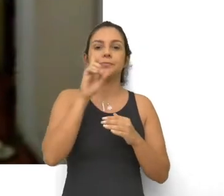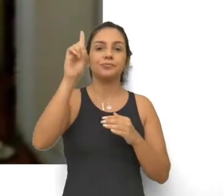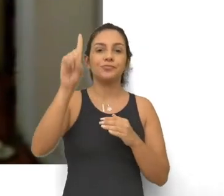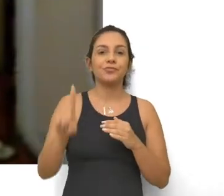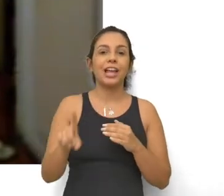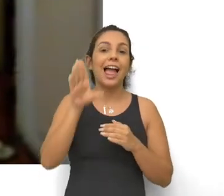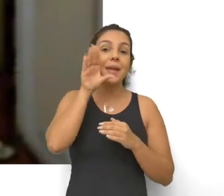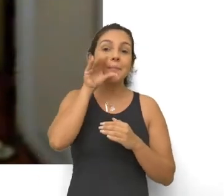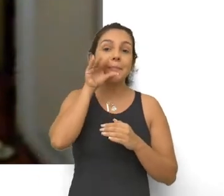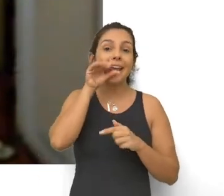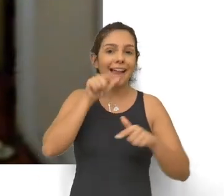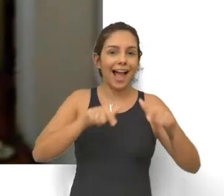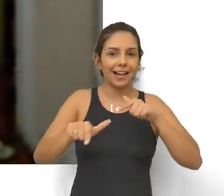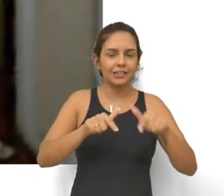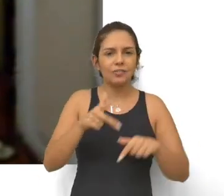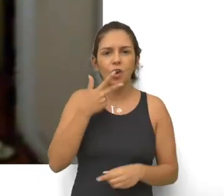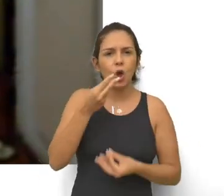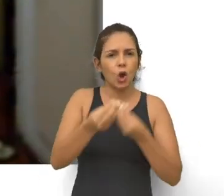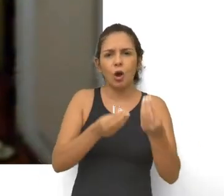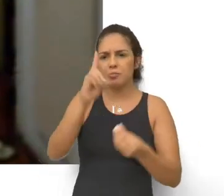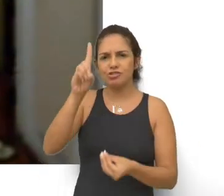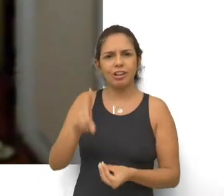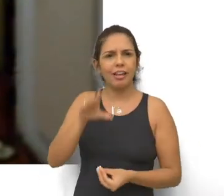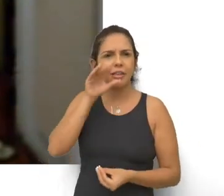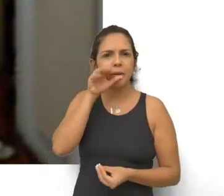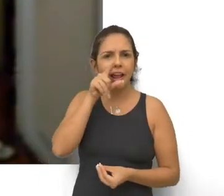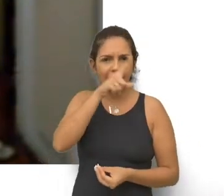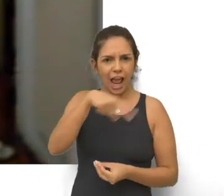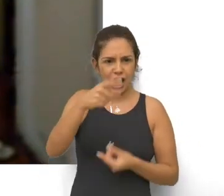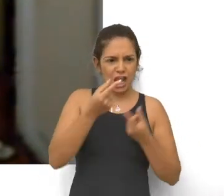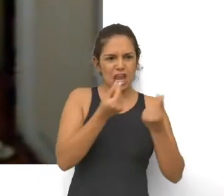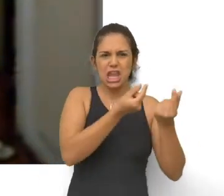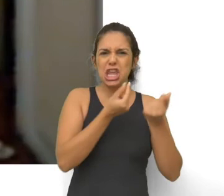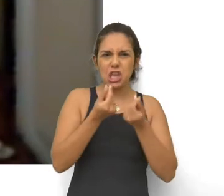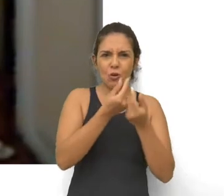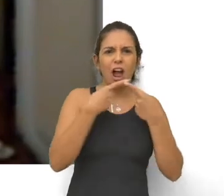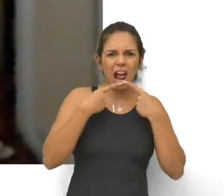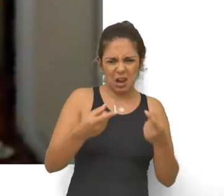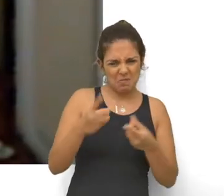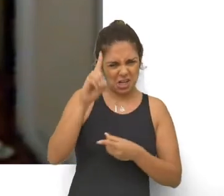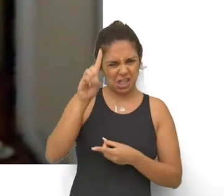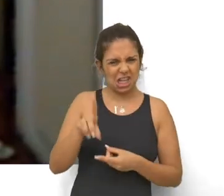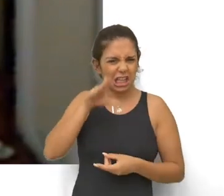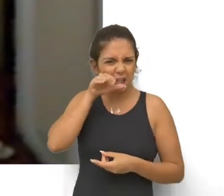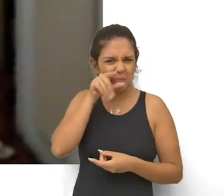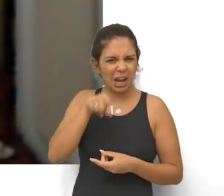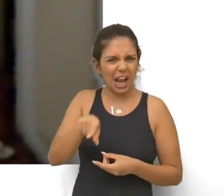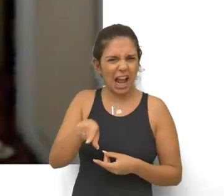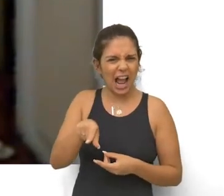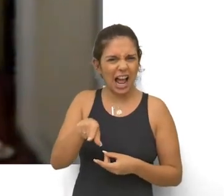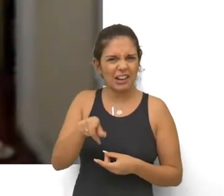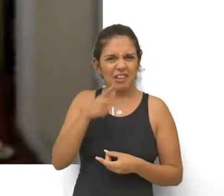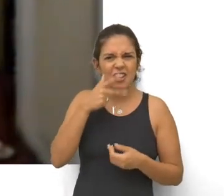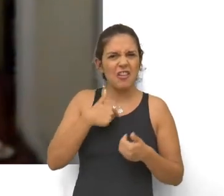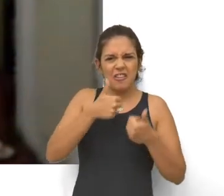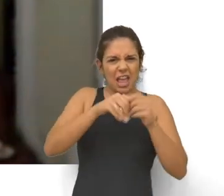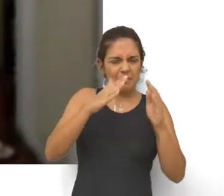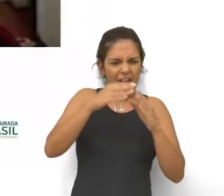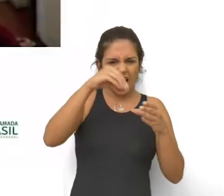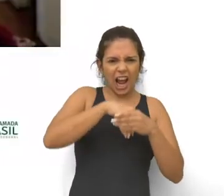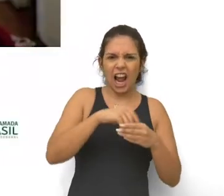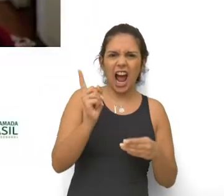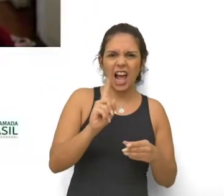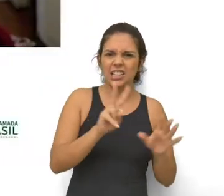só, direitos das domésticas, como assim? Ela não vai ficar na minha casa noite e dia, a semana inteira, na hora que eu